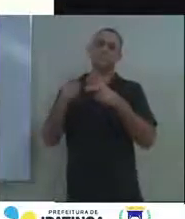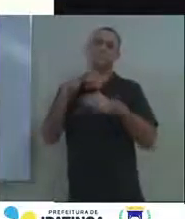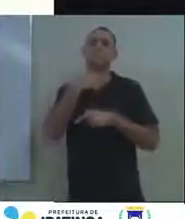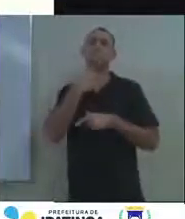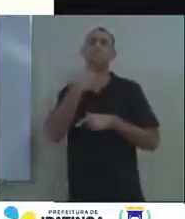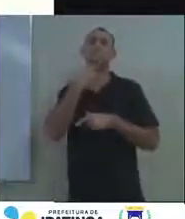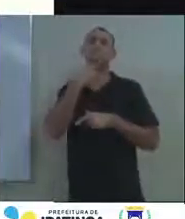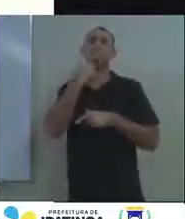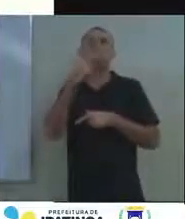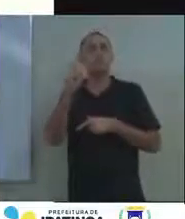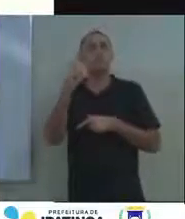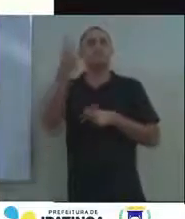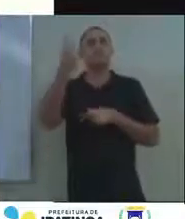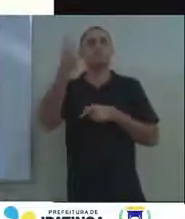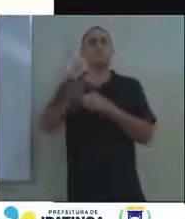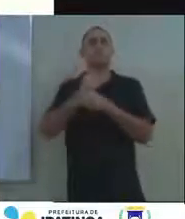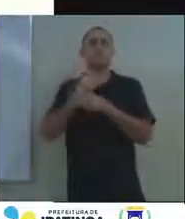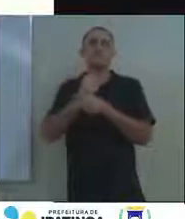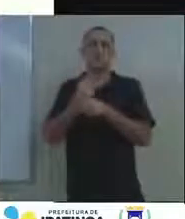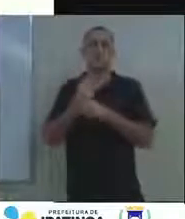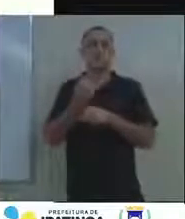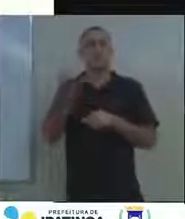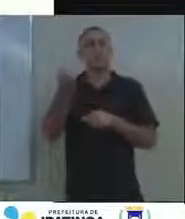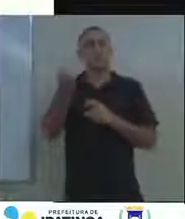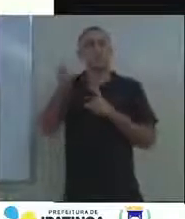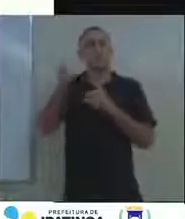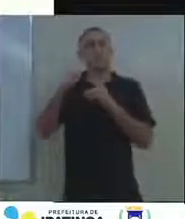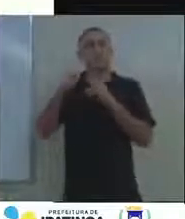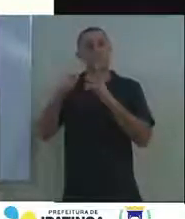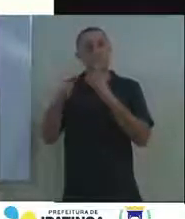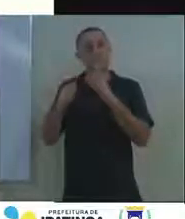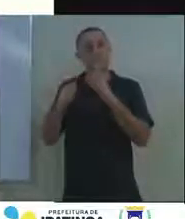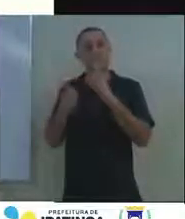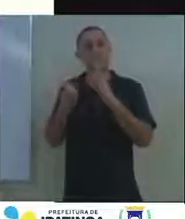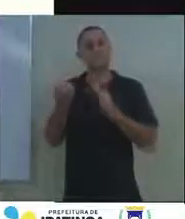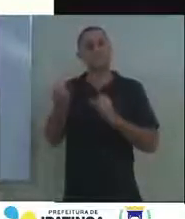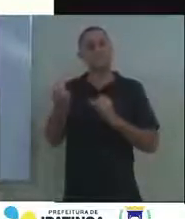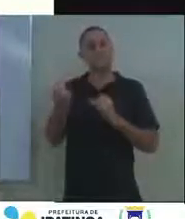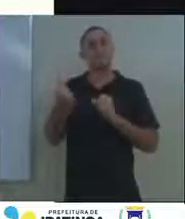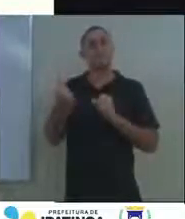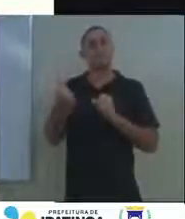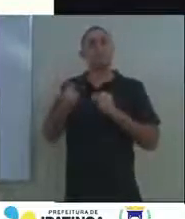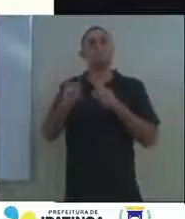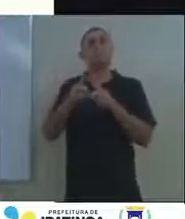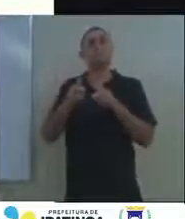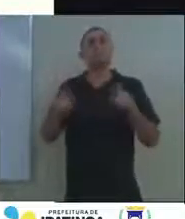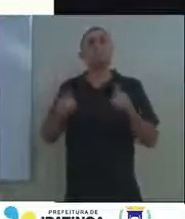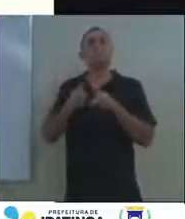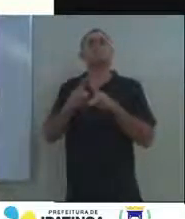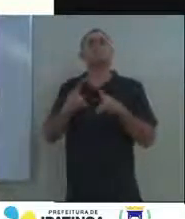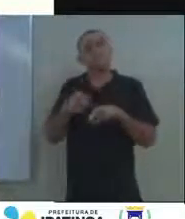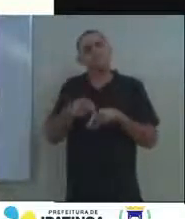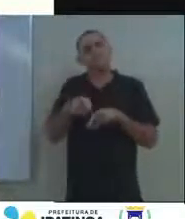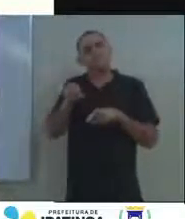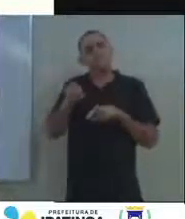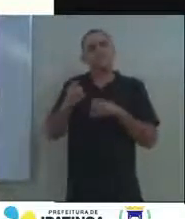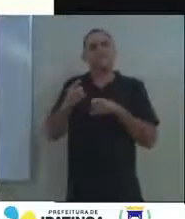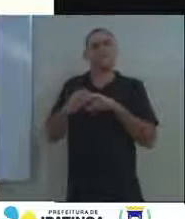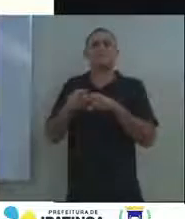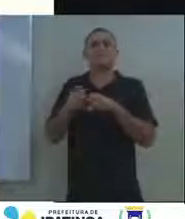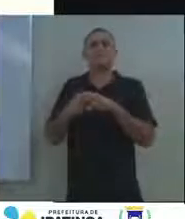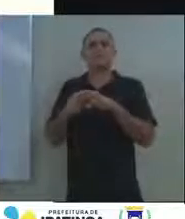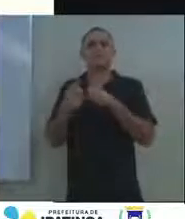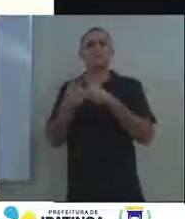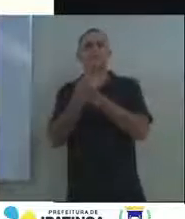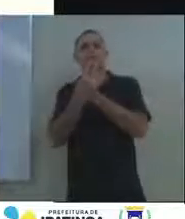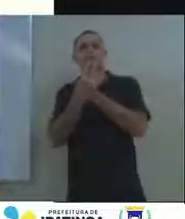gente orienta uma vez a cada 6 meses o professor fazer um check-up vocal, ir no otorrino, verificar se está tudo